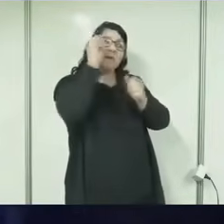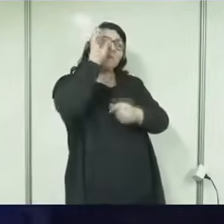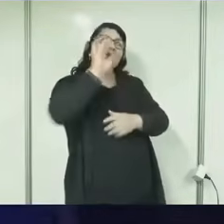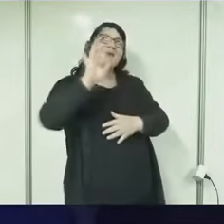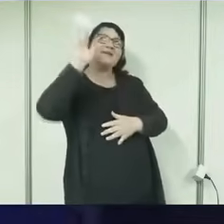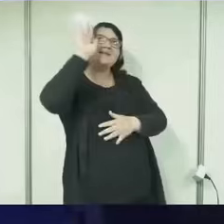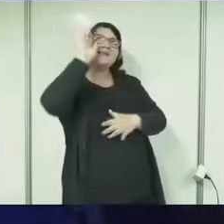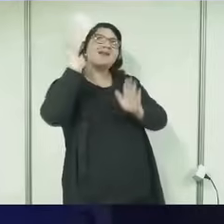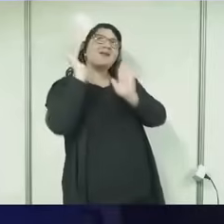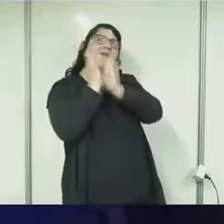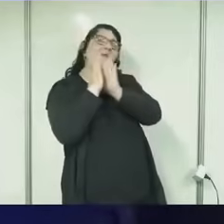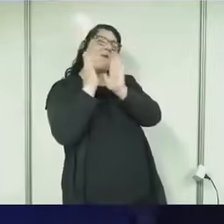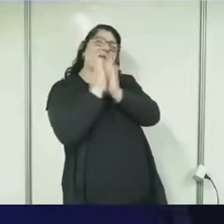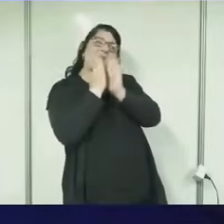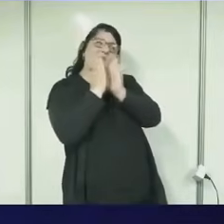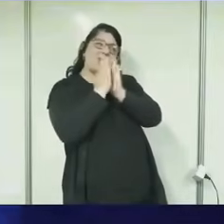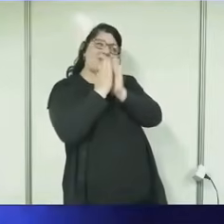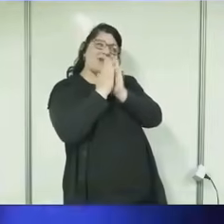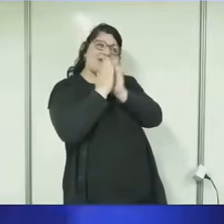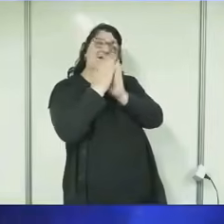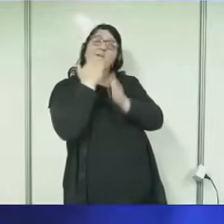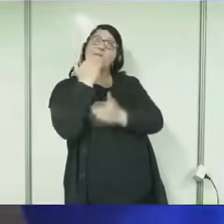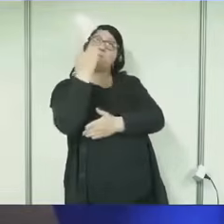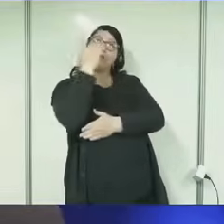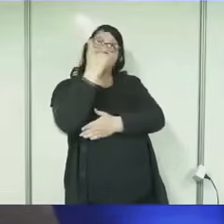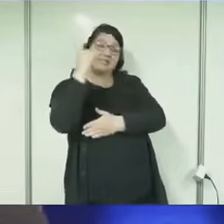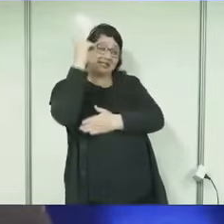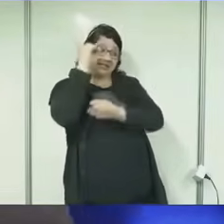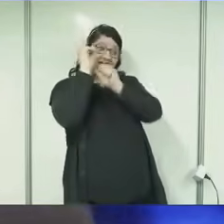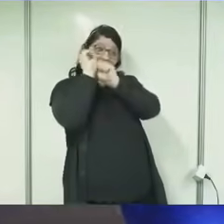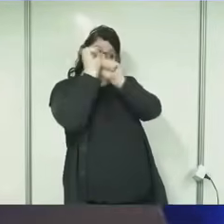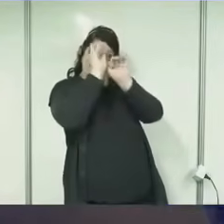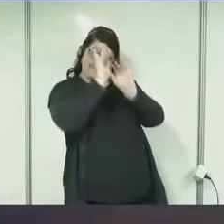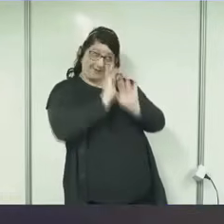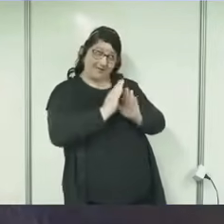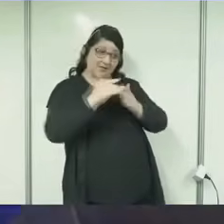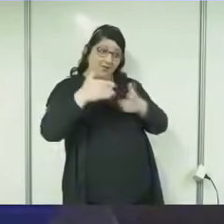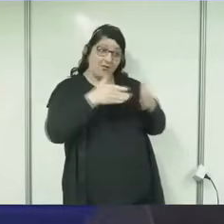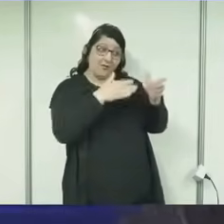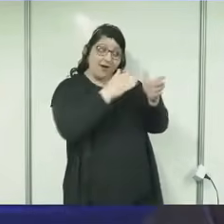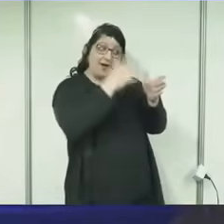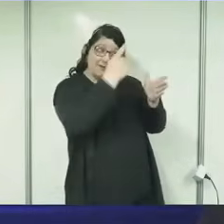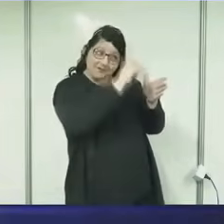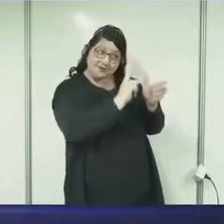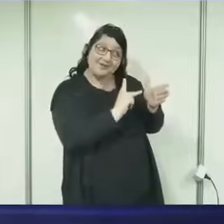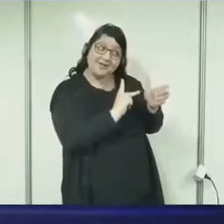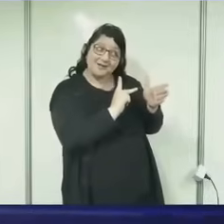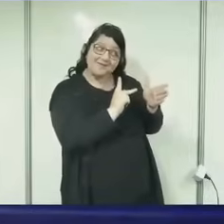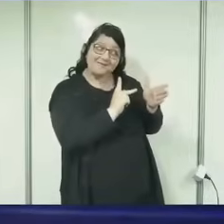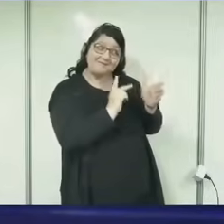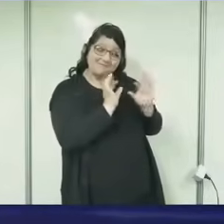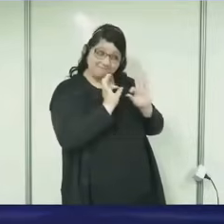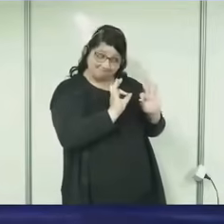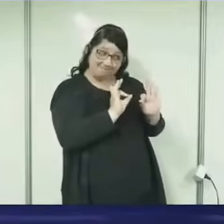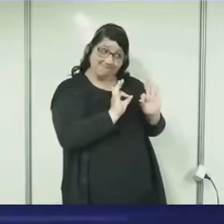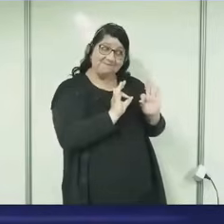minhas orações eu vou pedir a Deus que ilumine os passos seus.